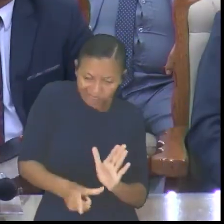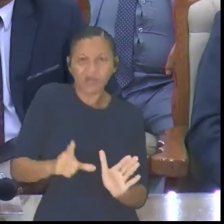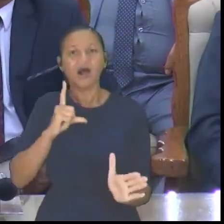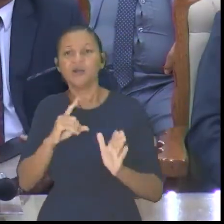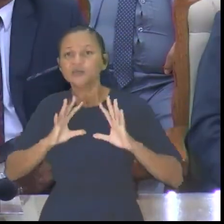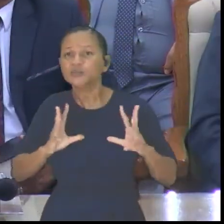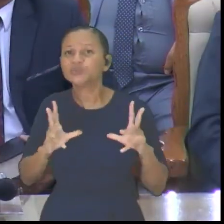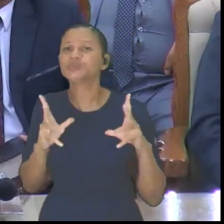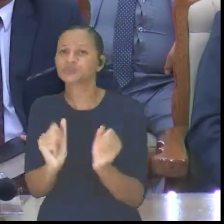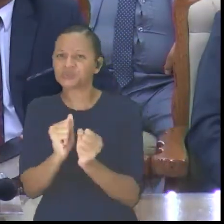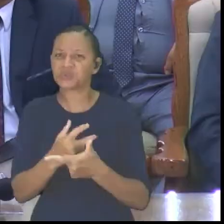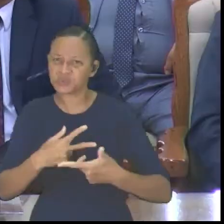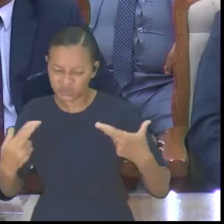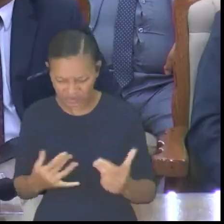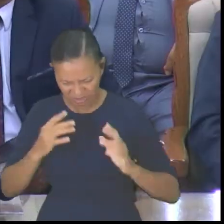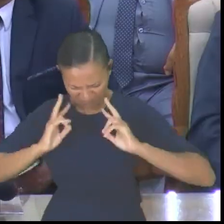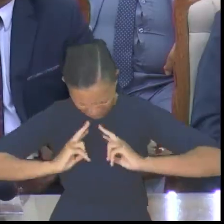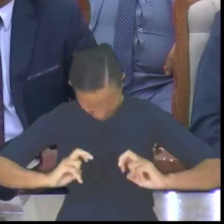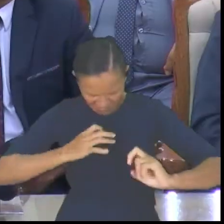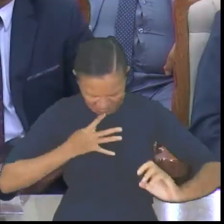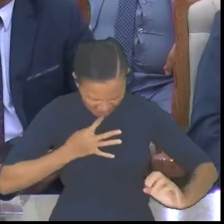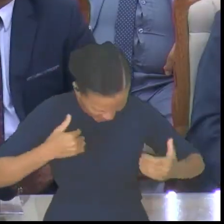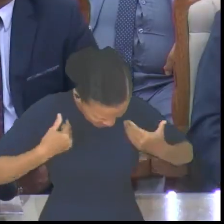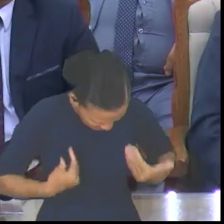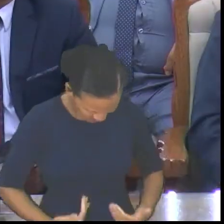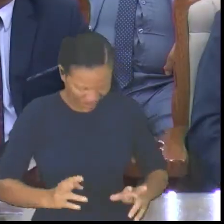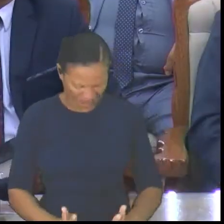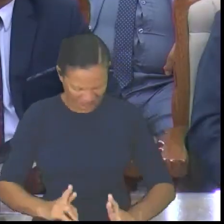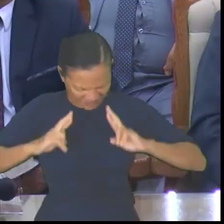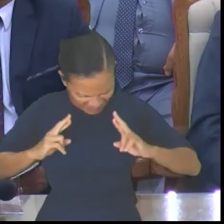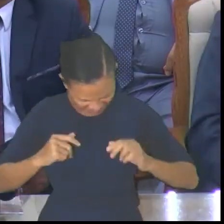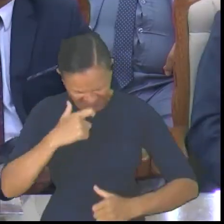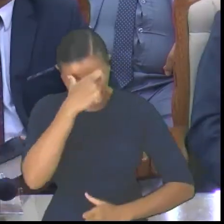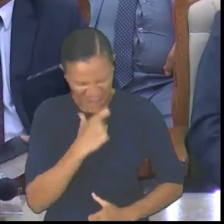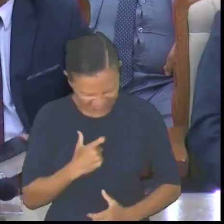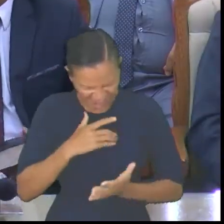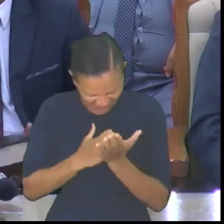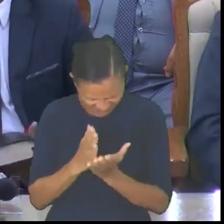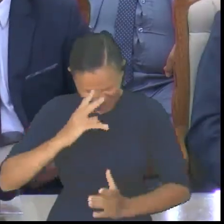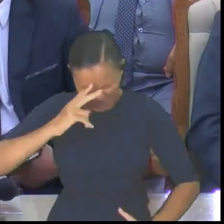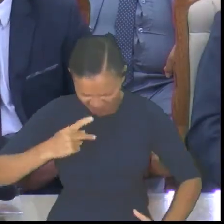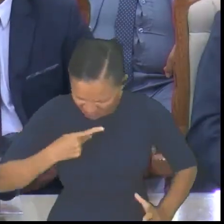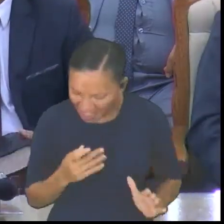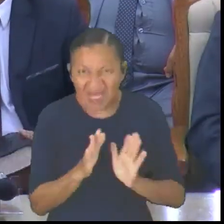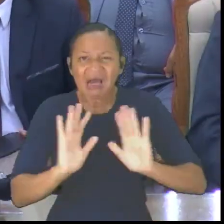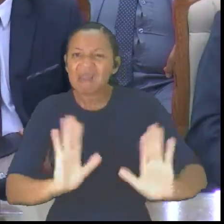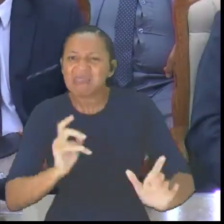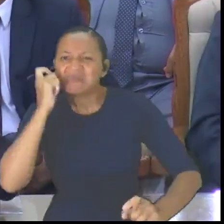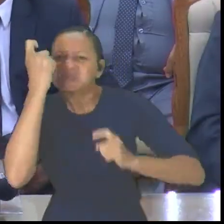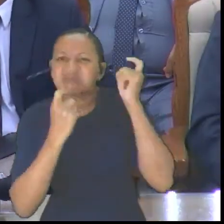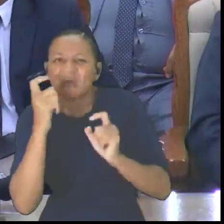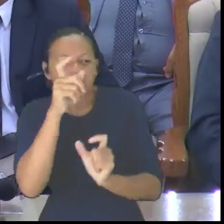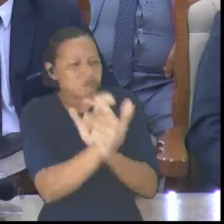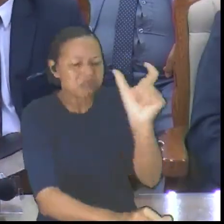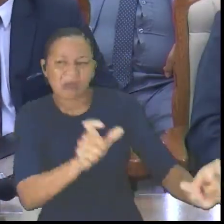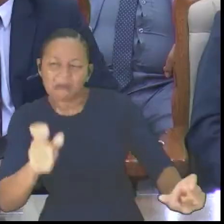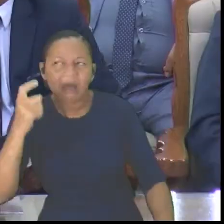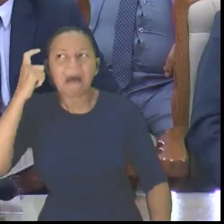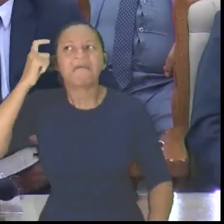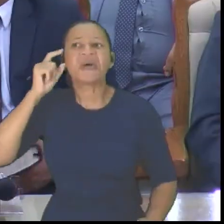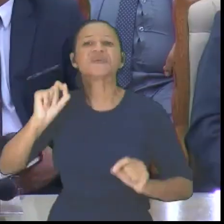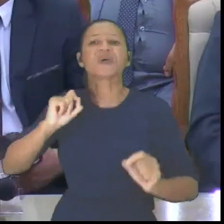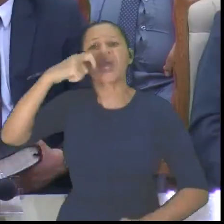de tudo, se conheça e se respeite. Não importa o que as pessoas pensam